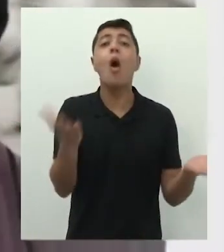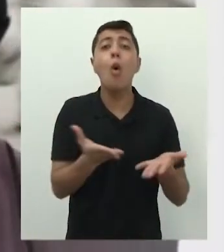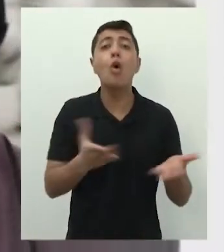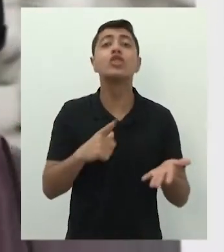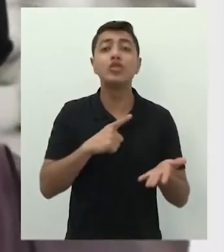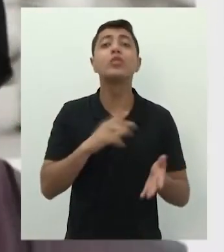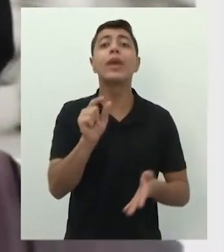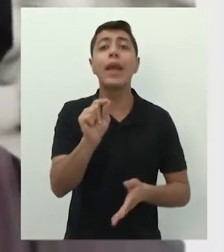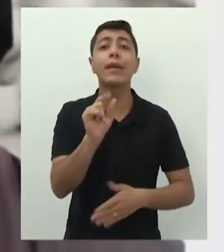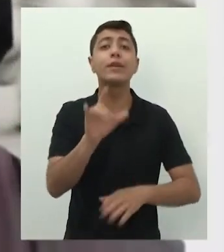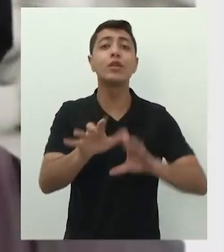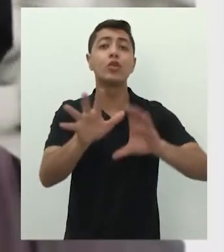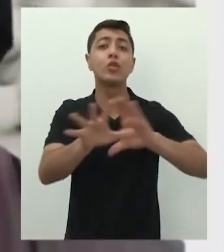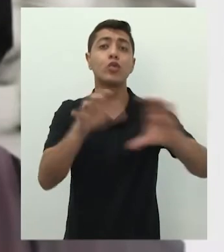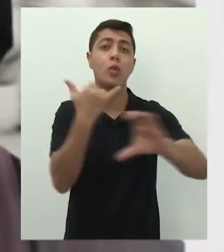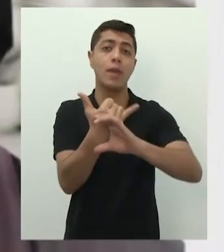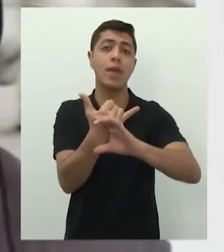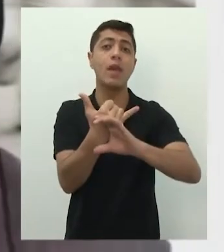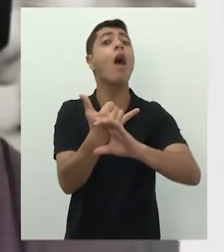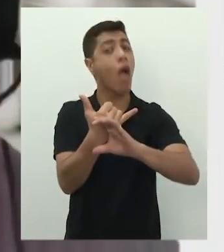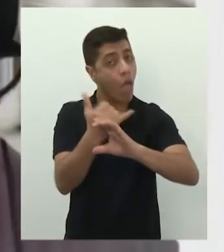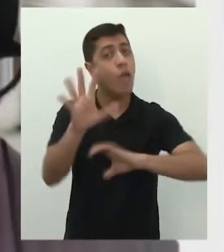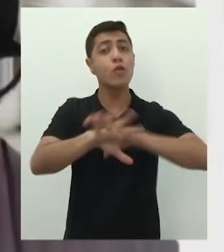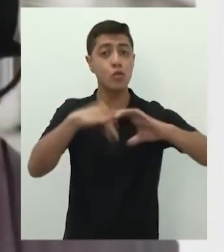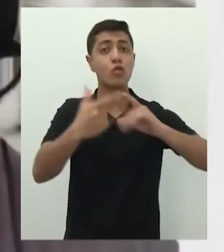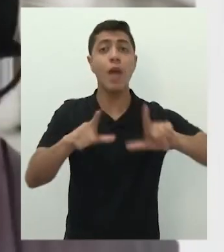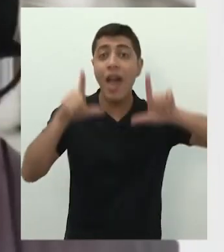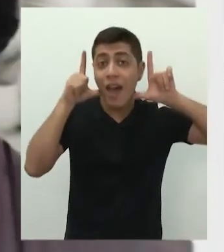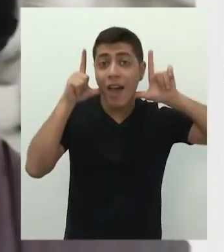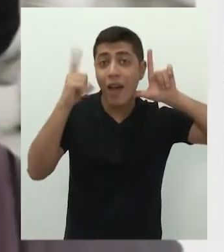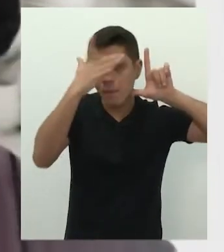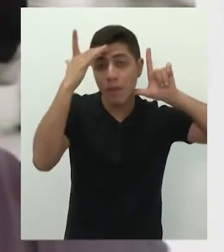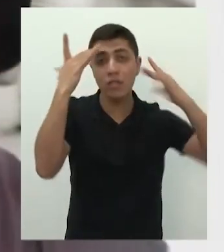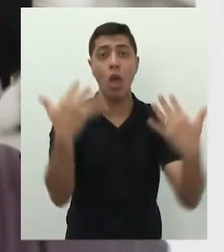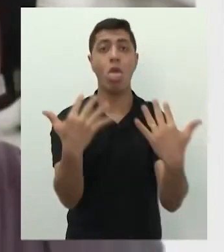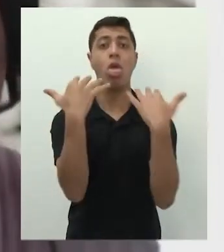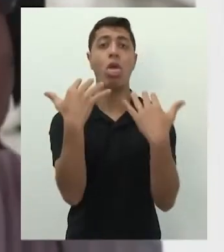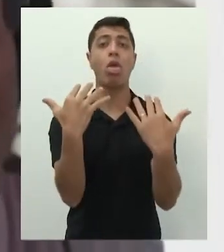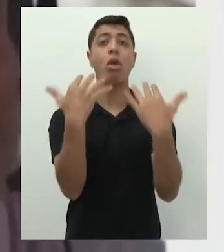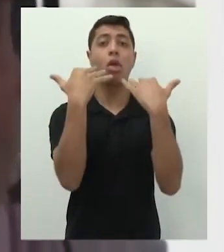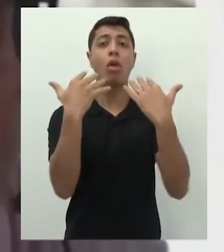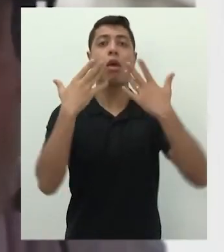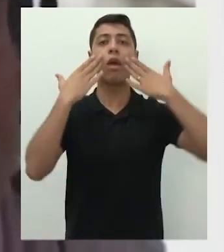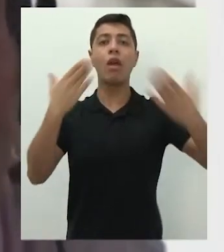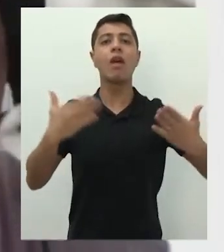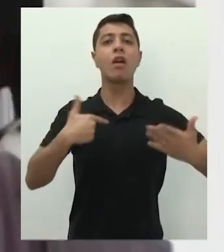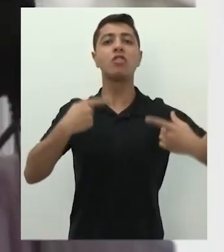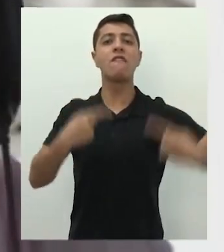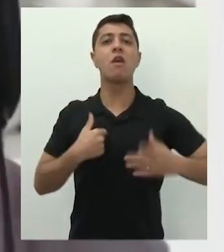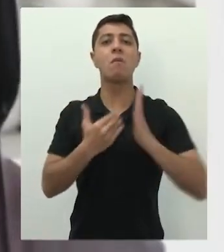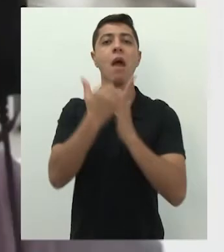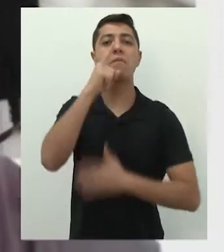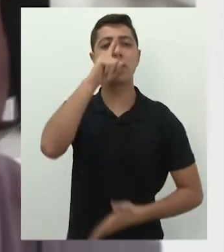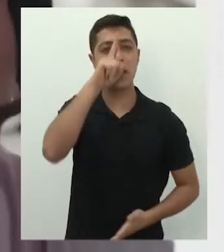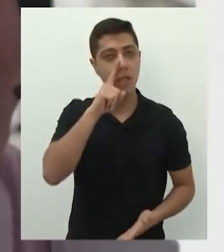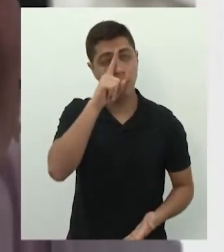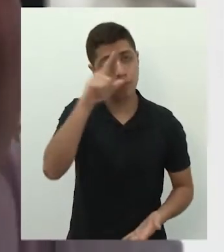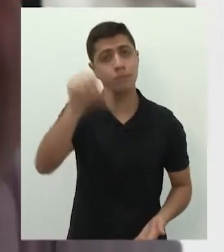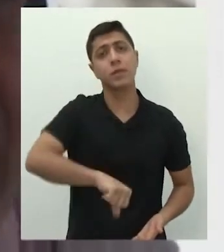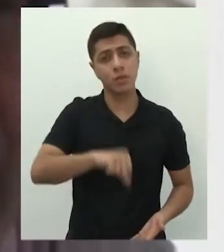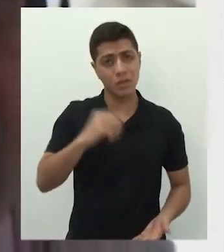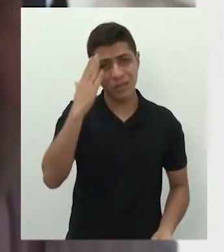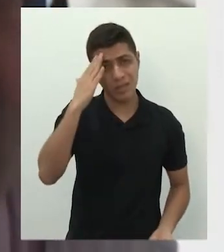uma brincadeira. Né? Brincadeira, turminha, sempre existiu. Quando a Tânia era menor, era adolescente, ela brincava, ela falava assim, duvido que você vai lá e toca a